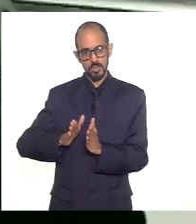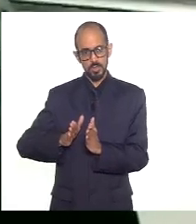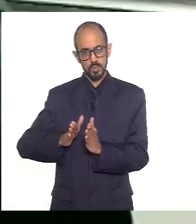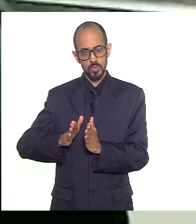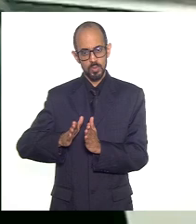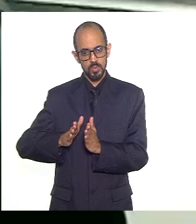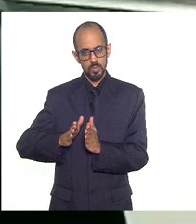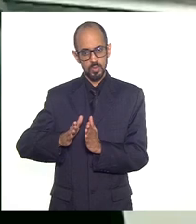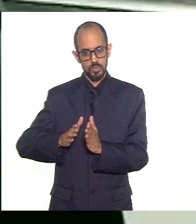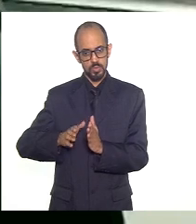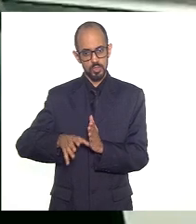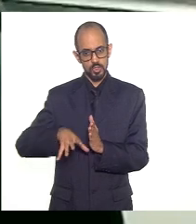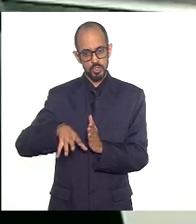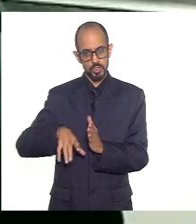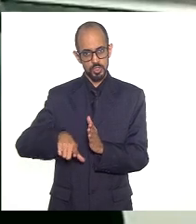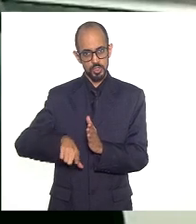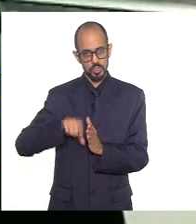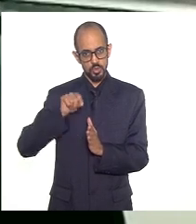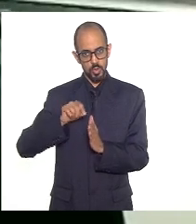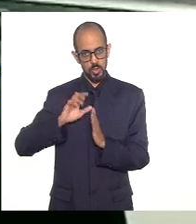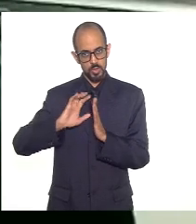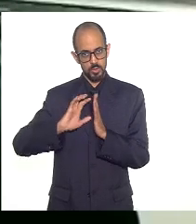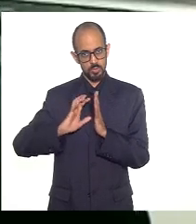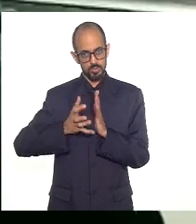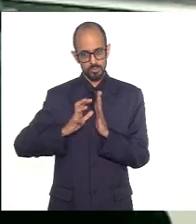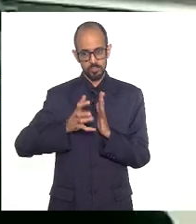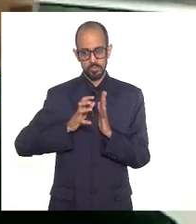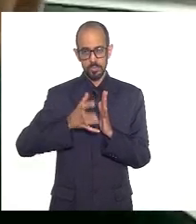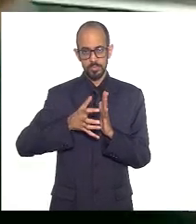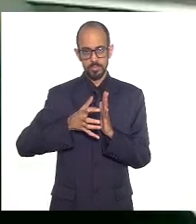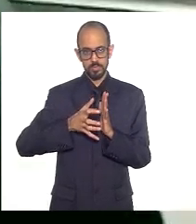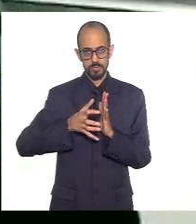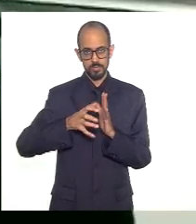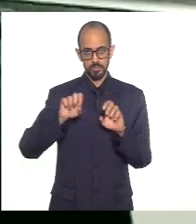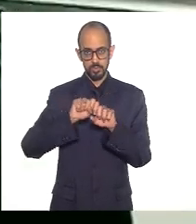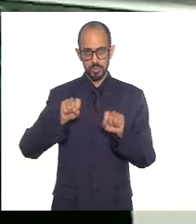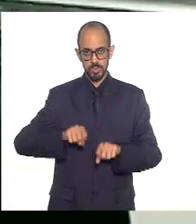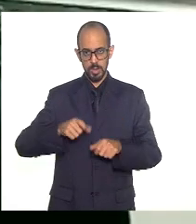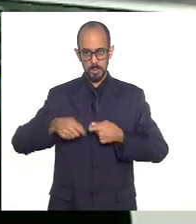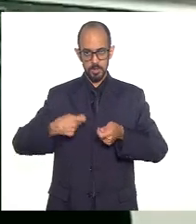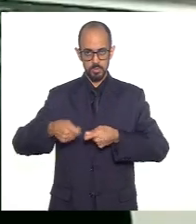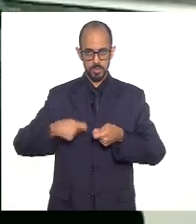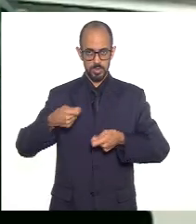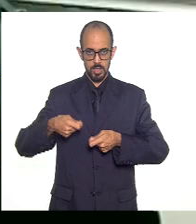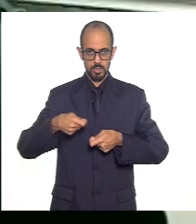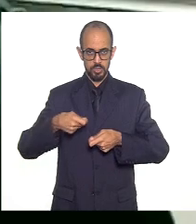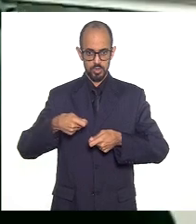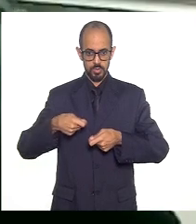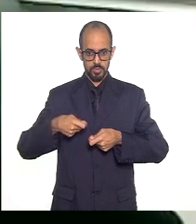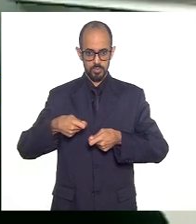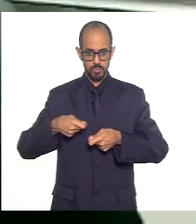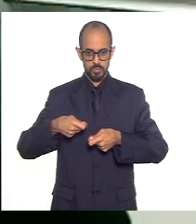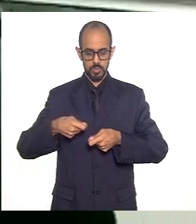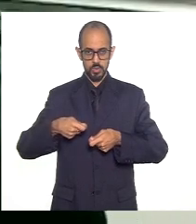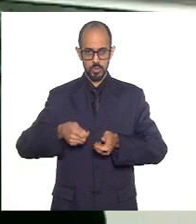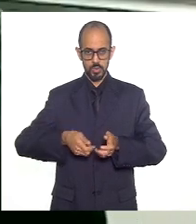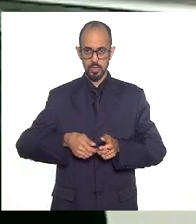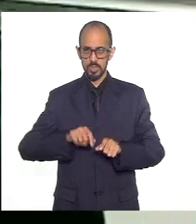partidização, partidarização da máquina administrativa e um